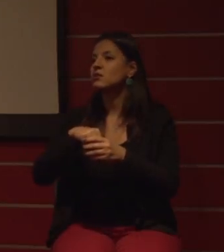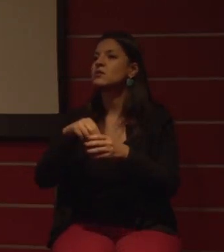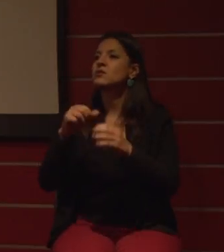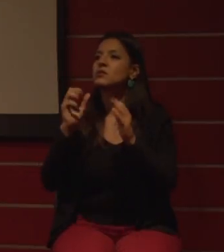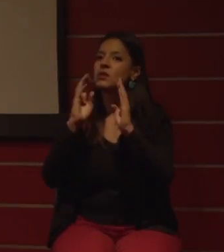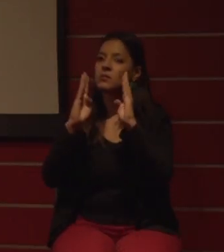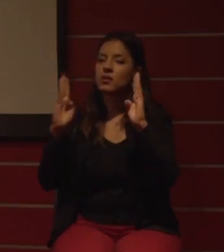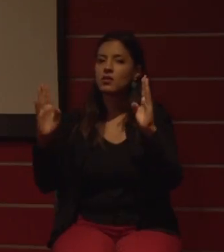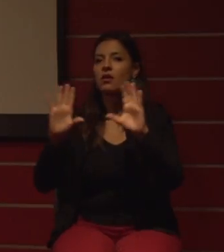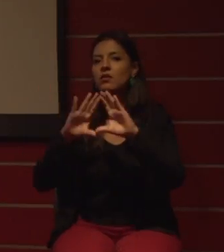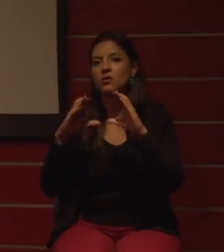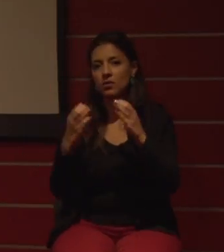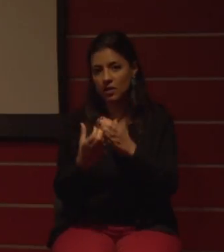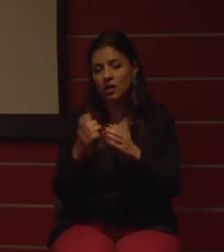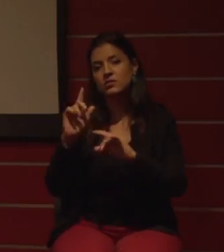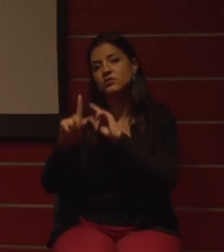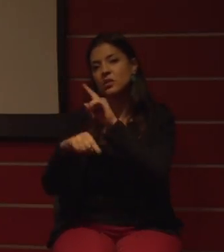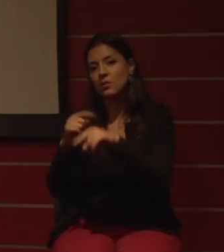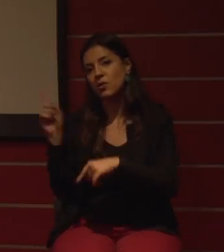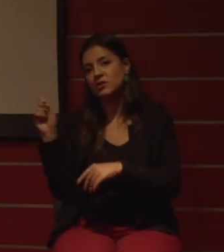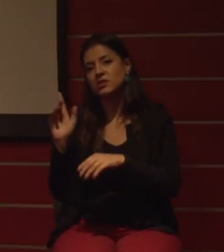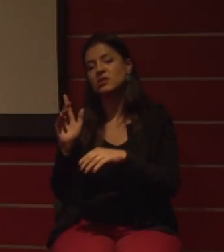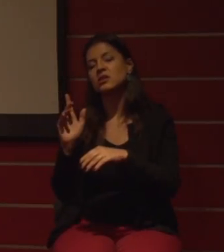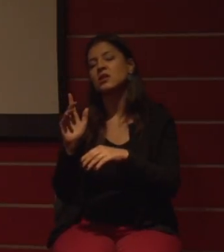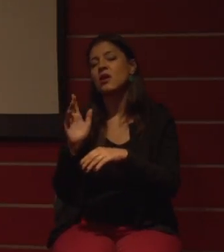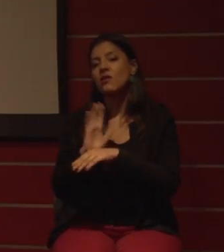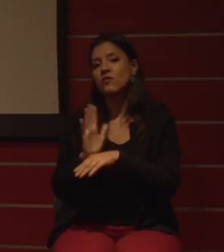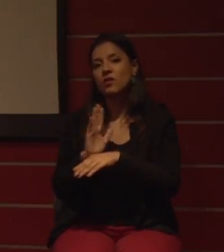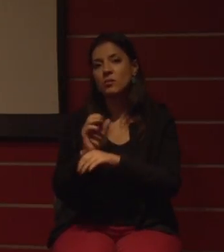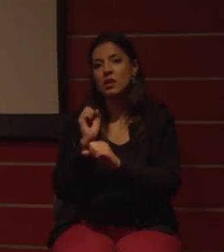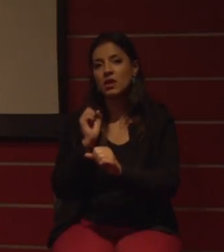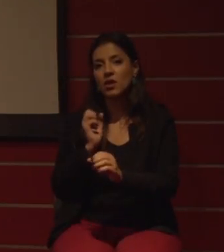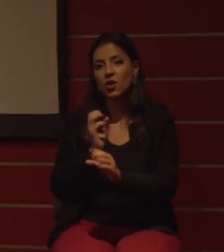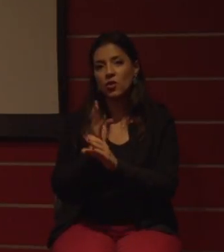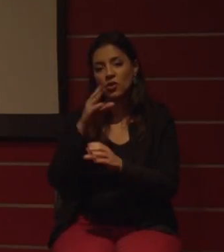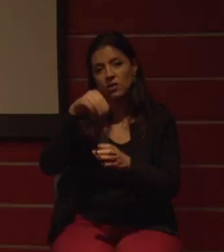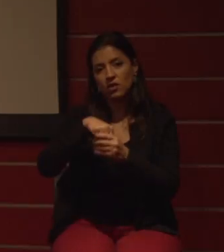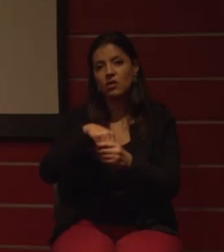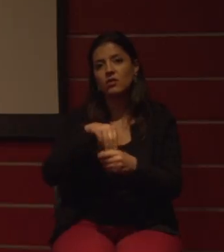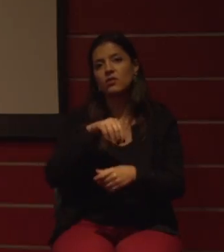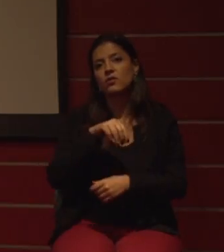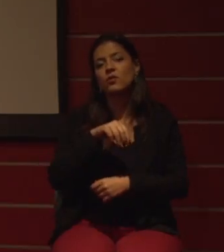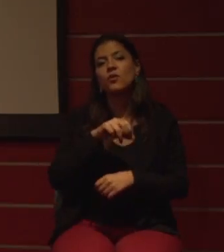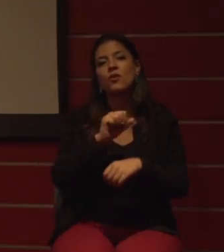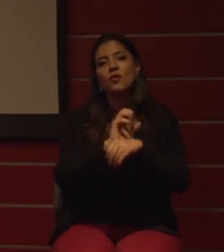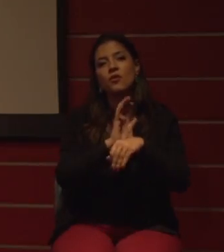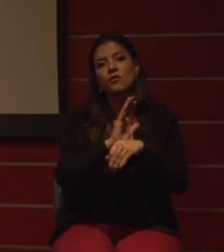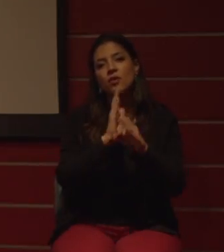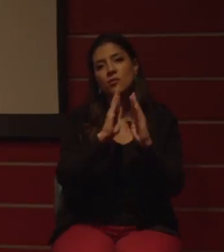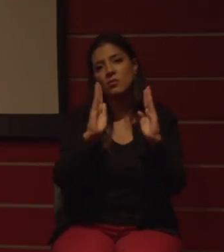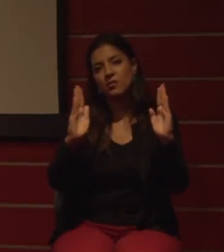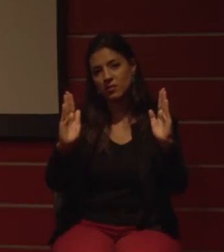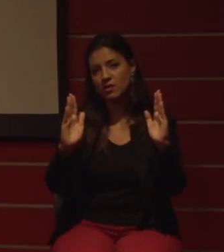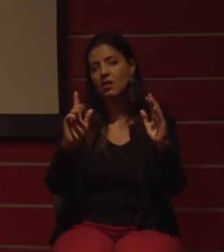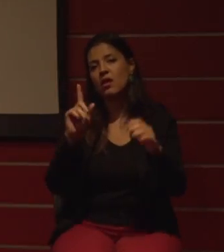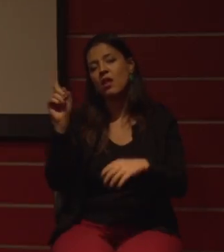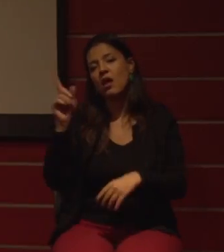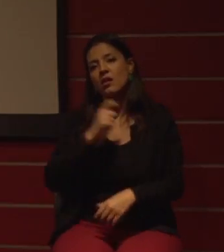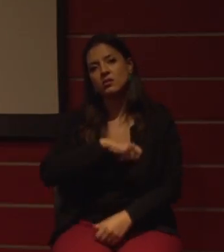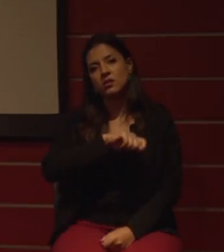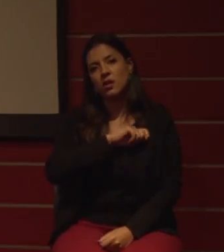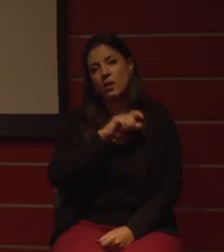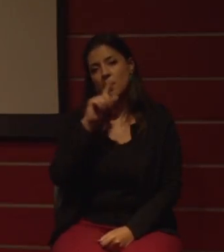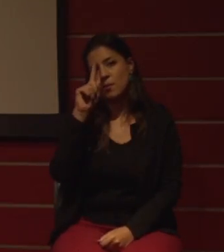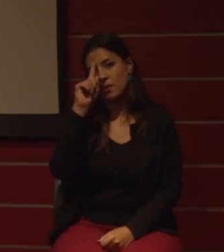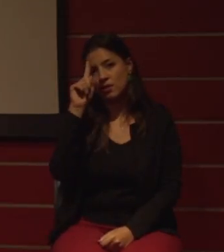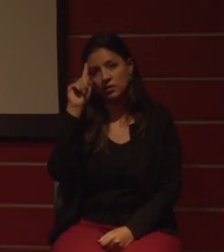encontrado uma cópia dele na numa na filmoteca espanhola em Madrid e que foi comprado